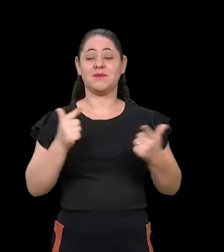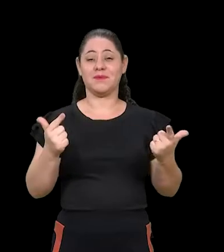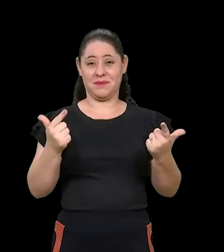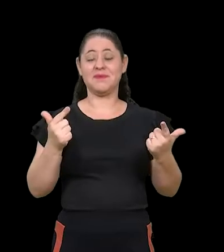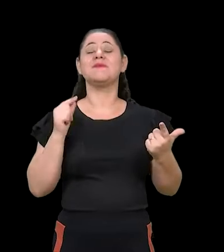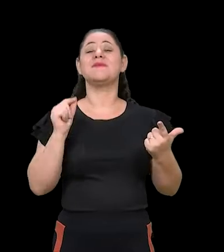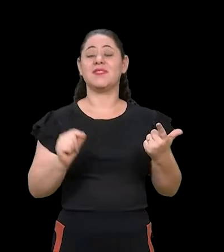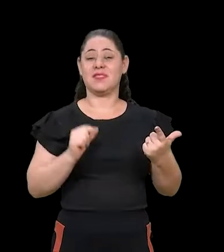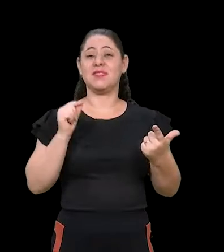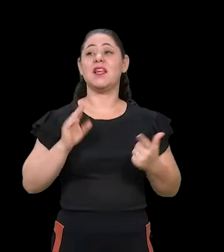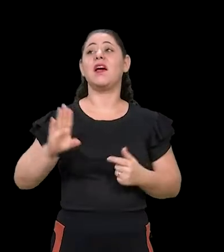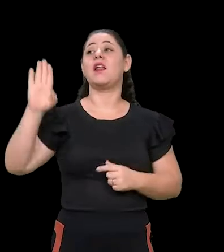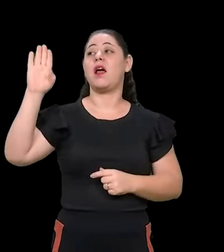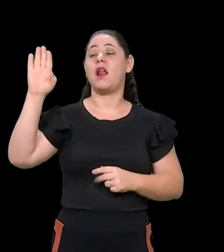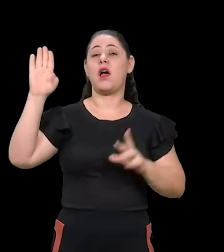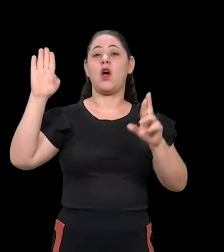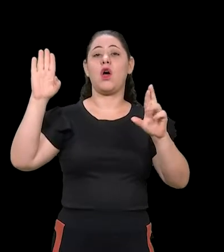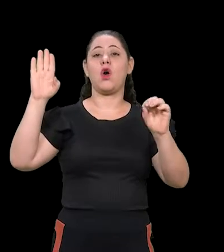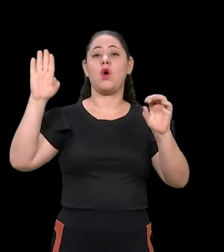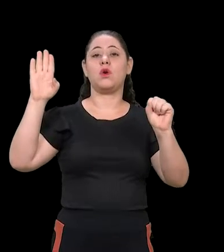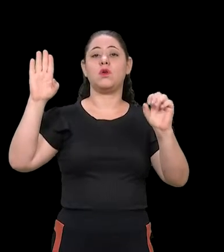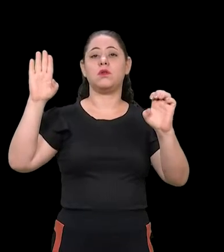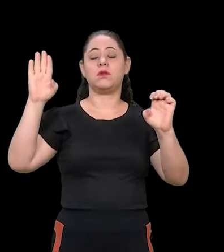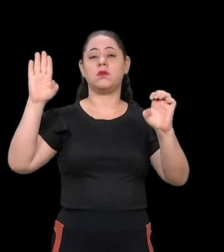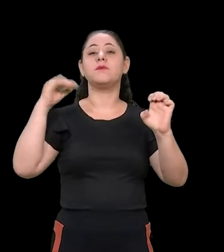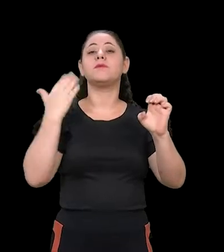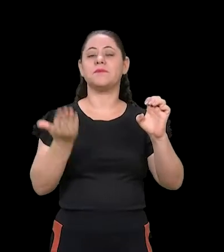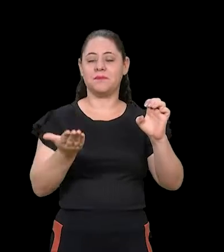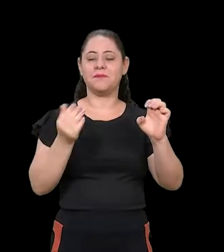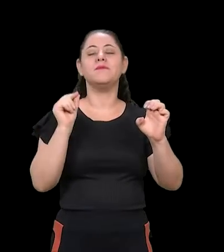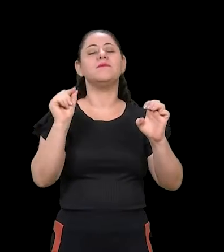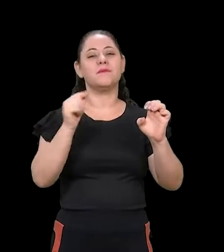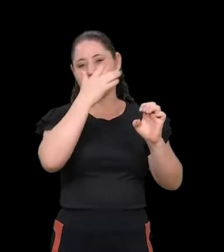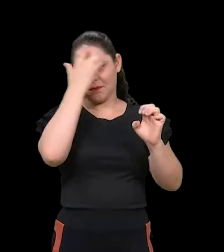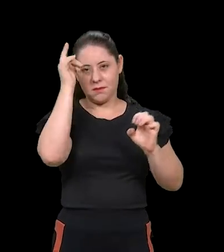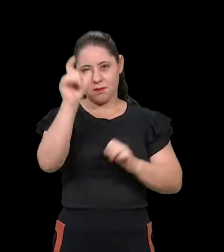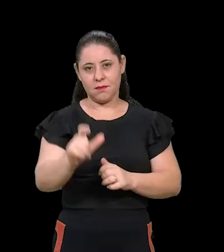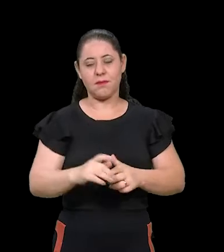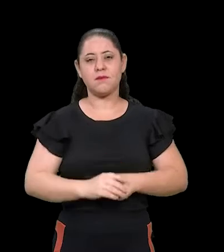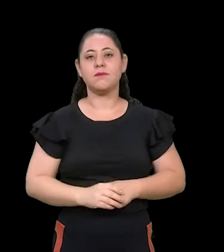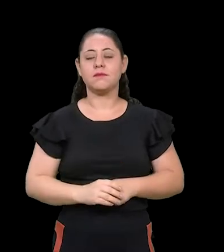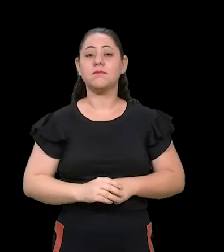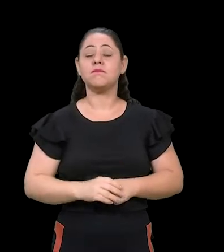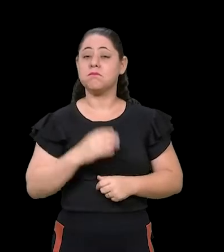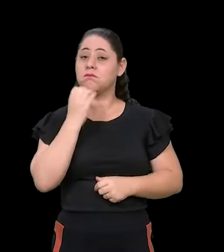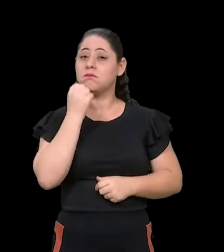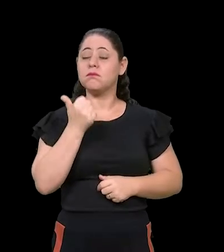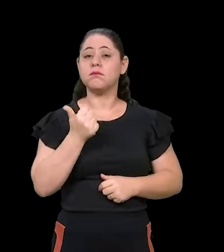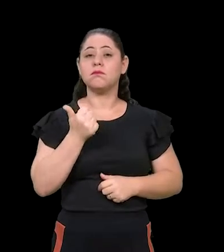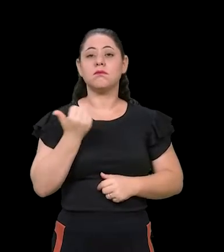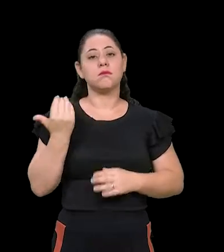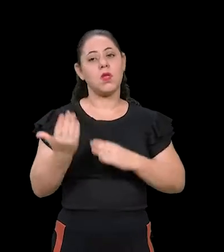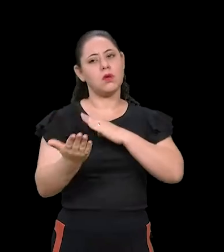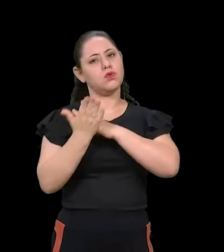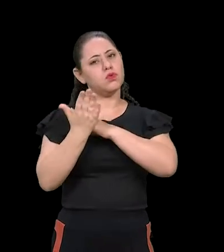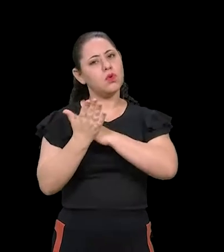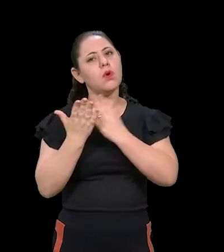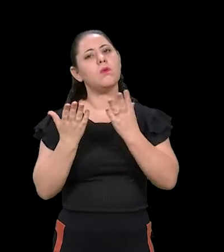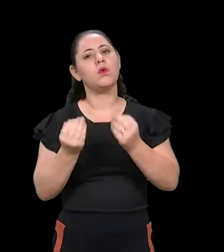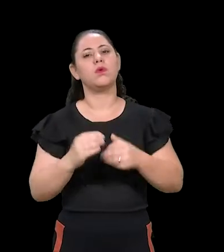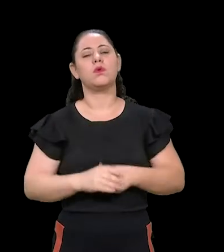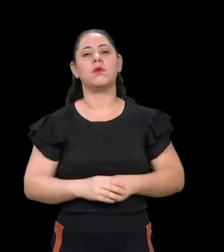é uma simpatia. Não, é uma pessoa, né, muito agradável, tal, me ajudou bastante nesse lado, porque ela vinha para um lado muito político